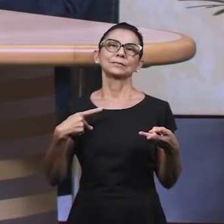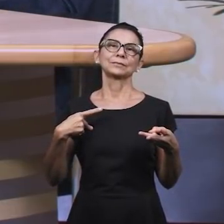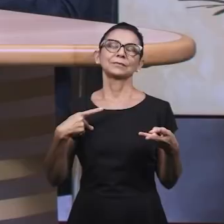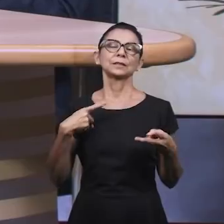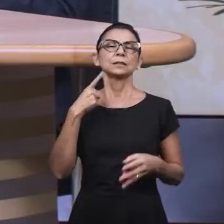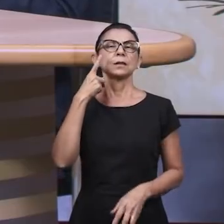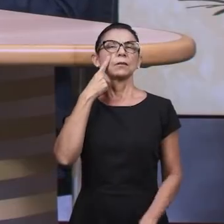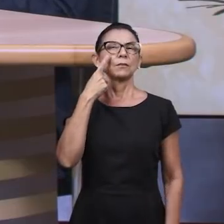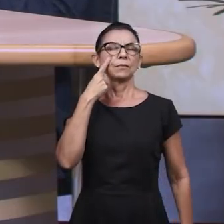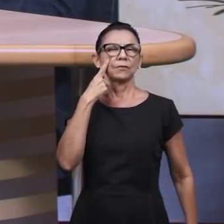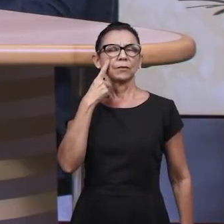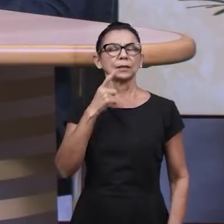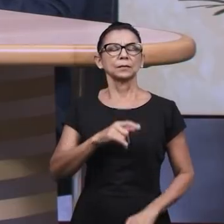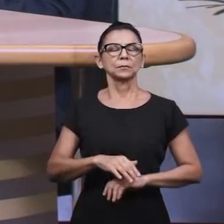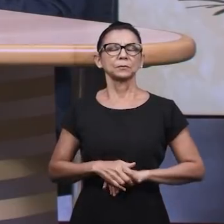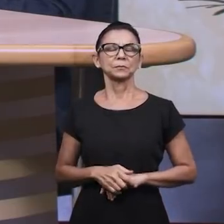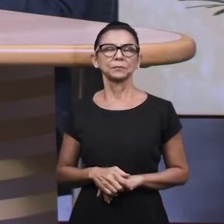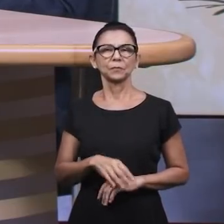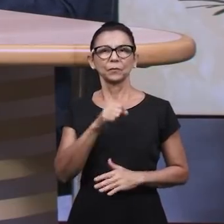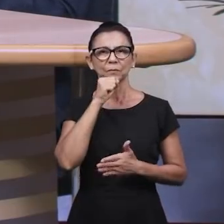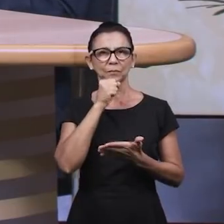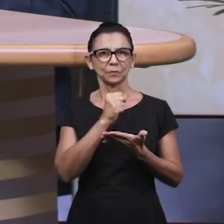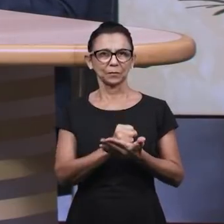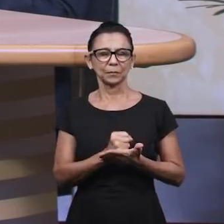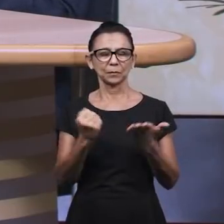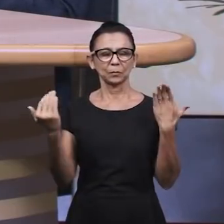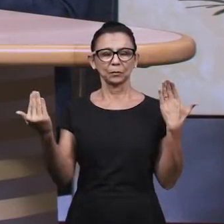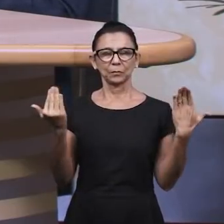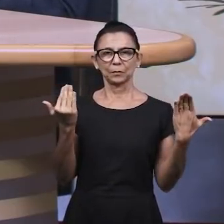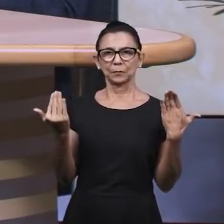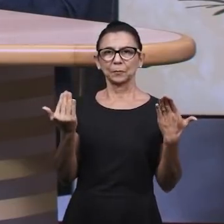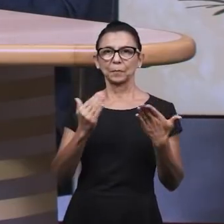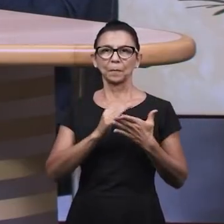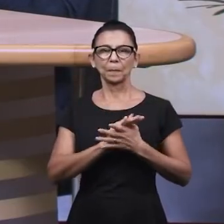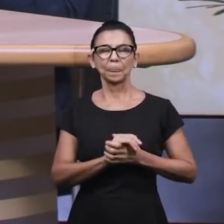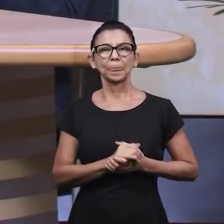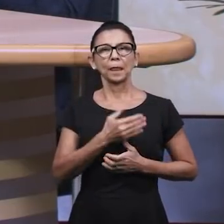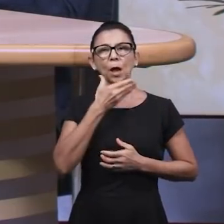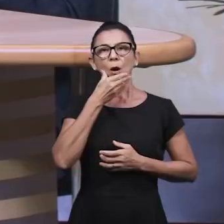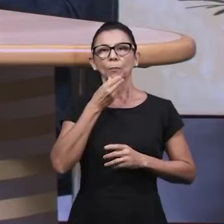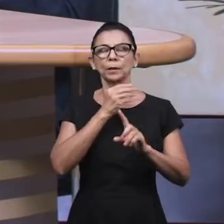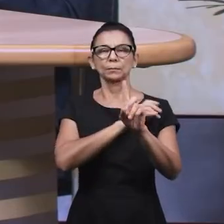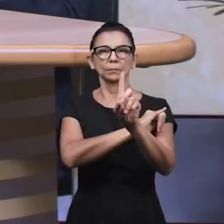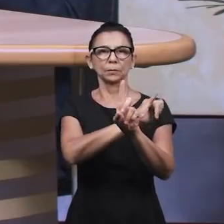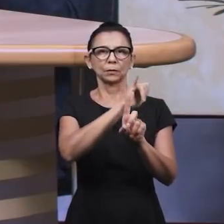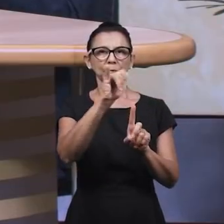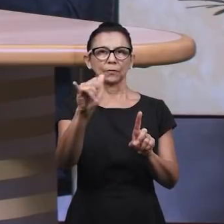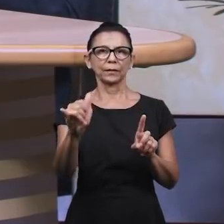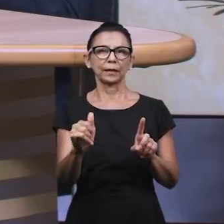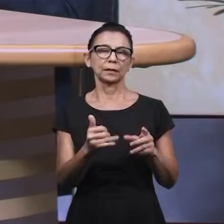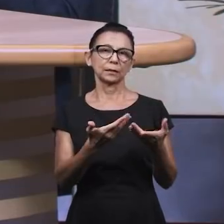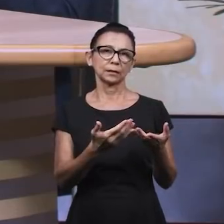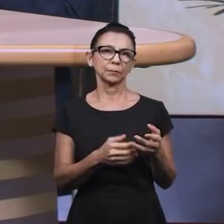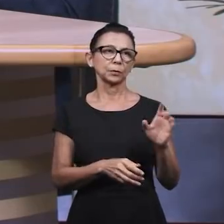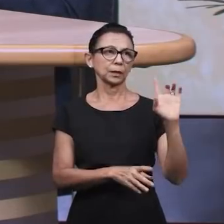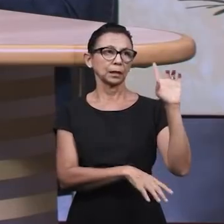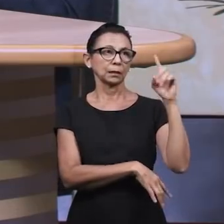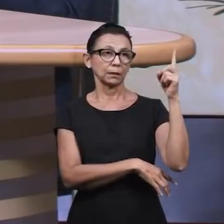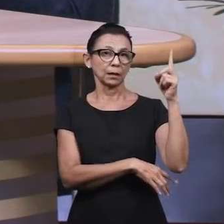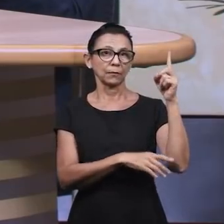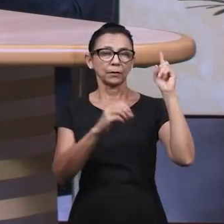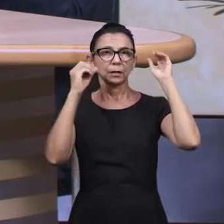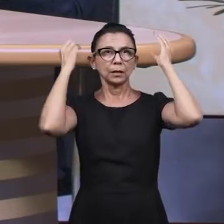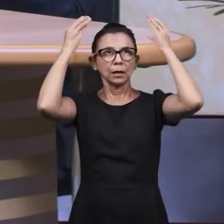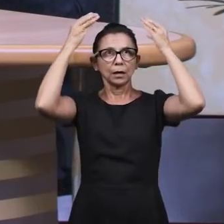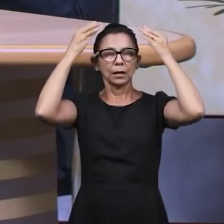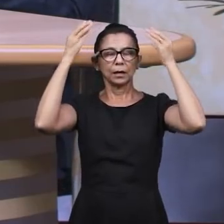Mas nós vamos ver, então, outra tipologia de Jesus no Velho Testamento, que é a figura do profeta. Ele como rei, ele como profeta,